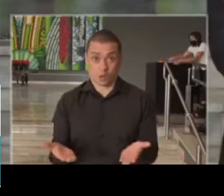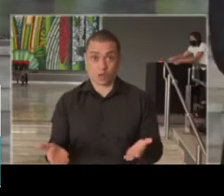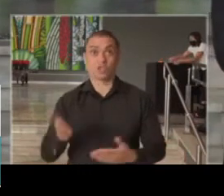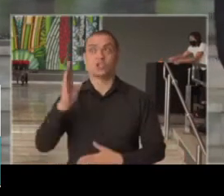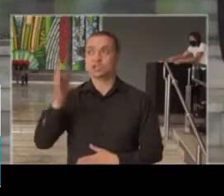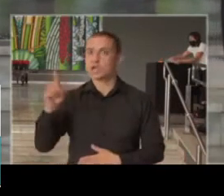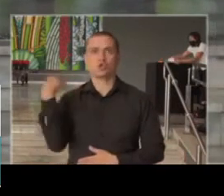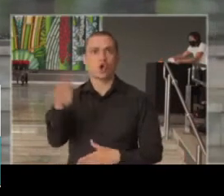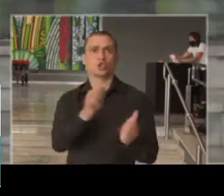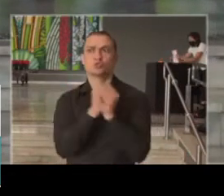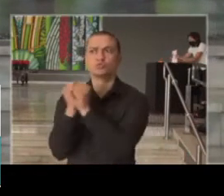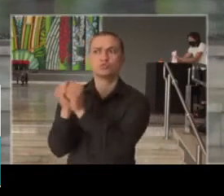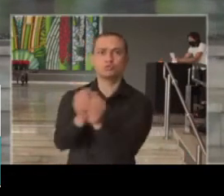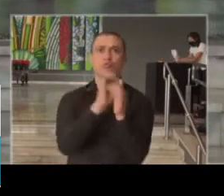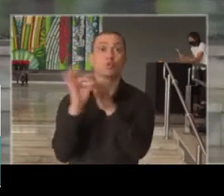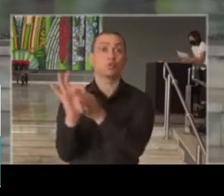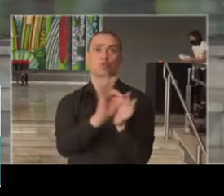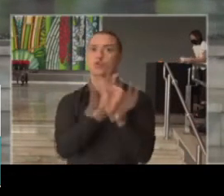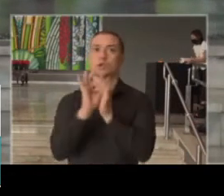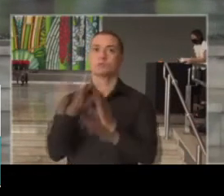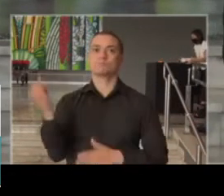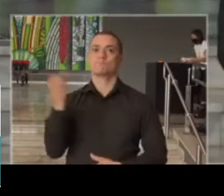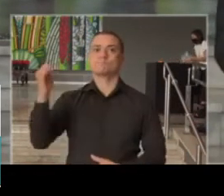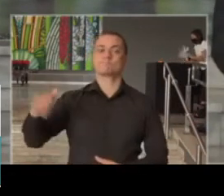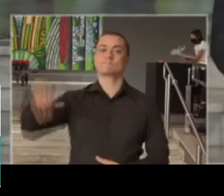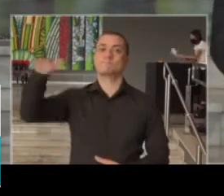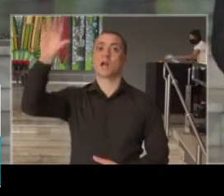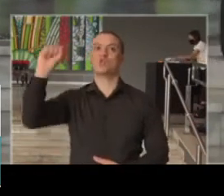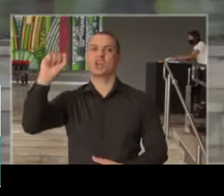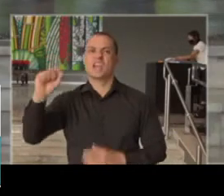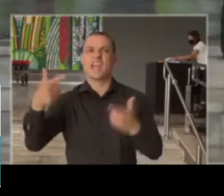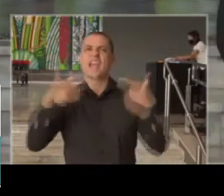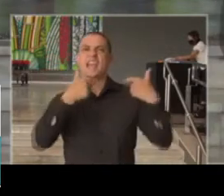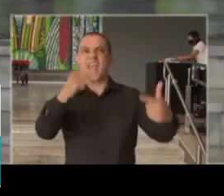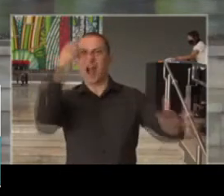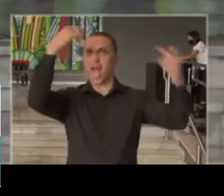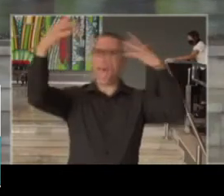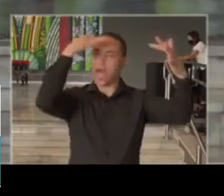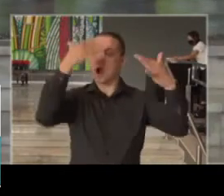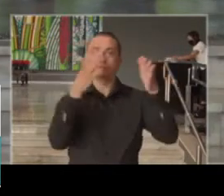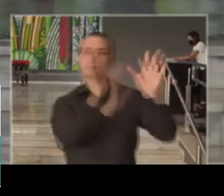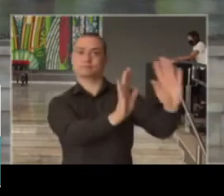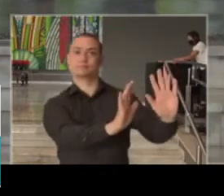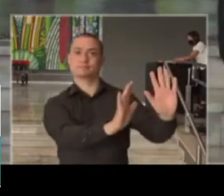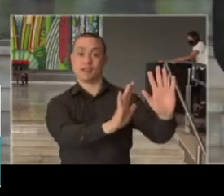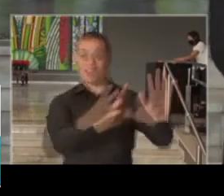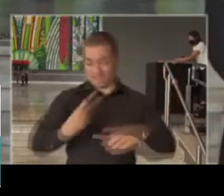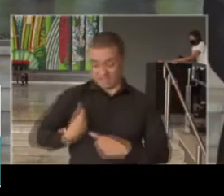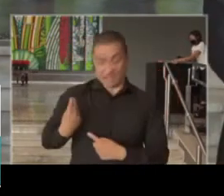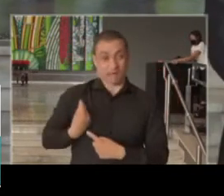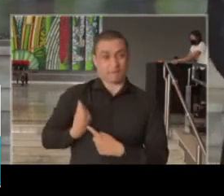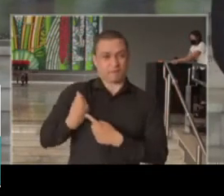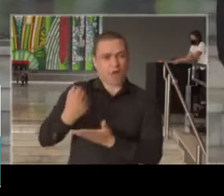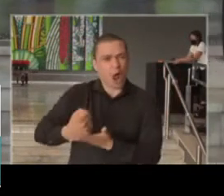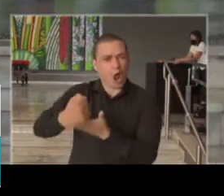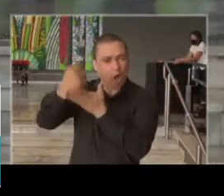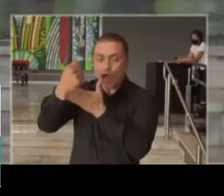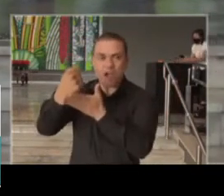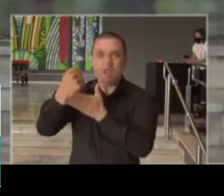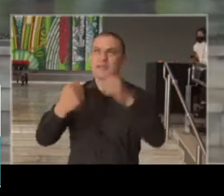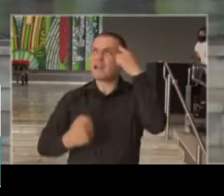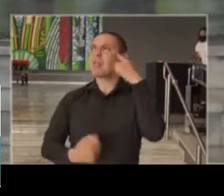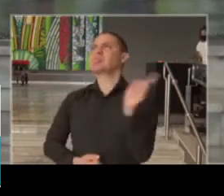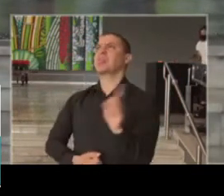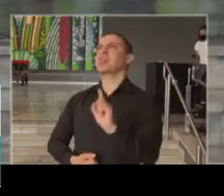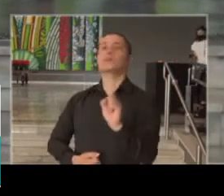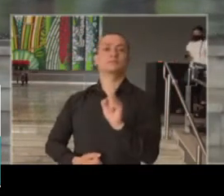de todos deve se sobrepor à guerra ideológica. Na luta pela vida, não há espaço para o